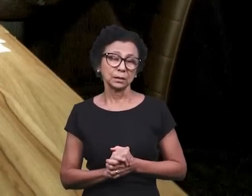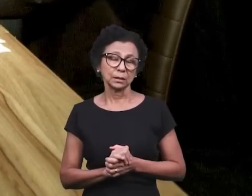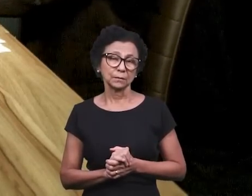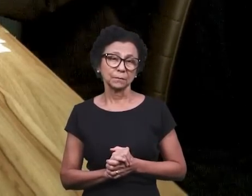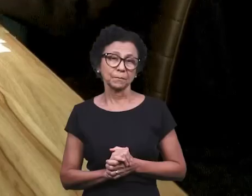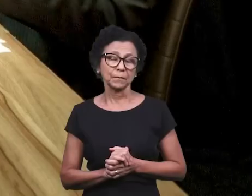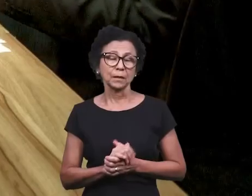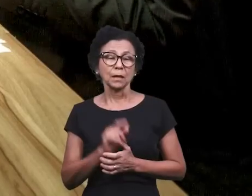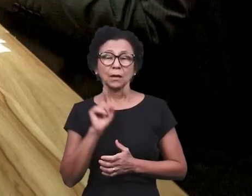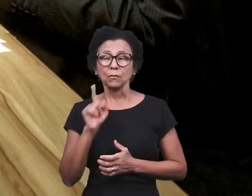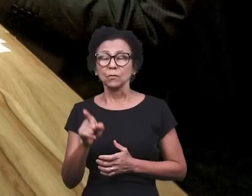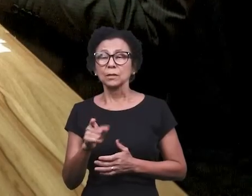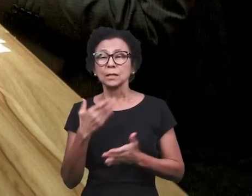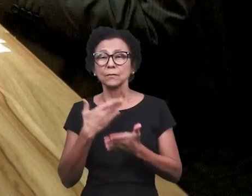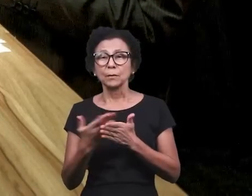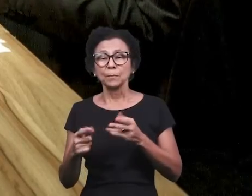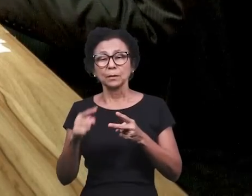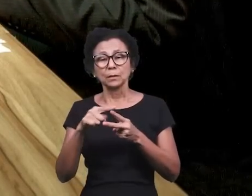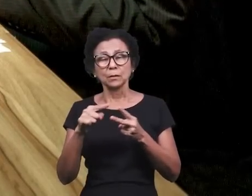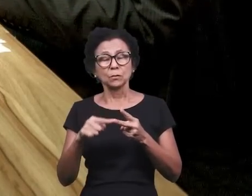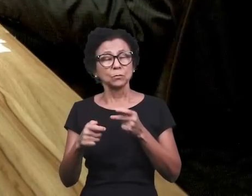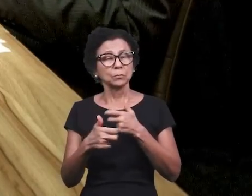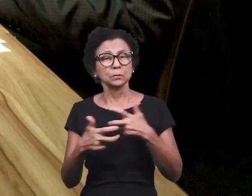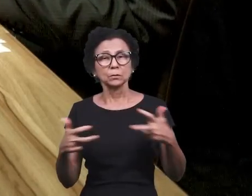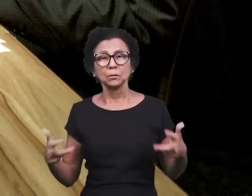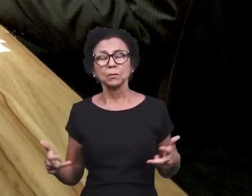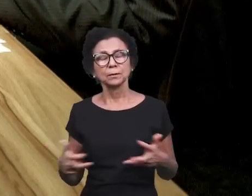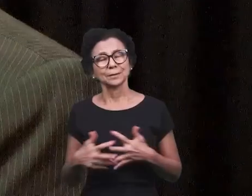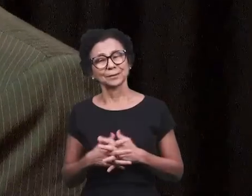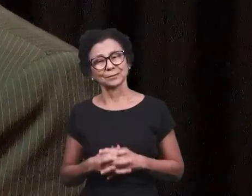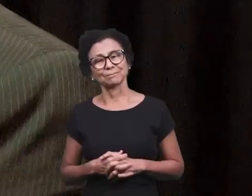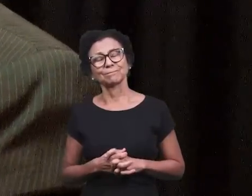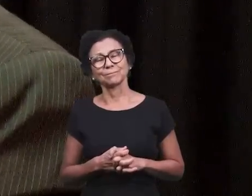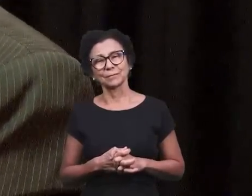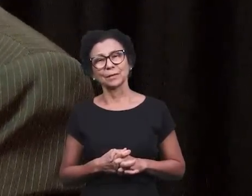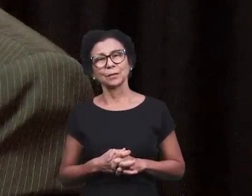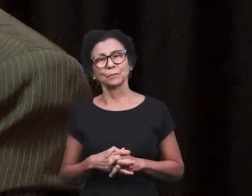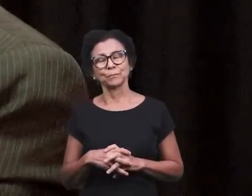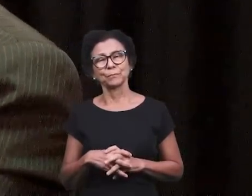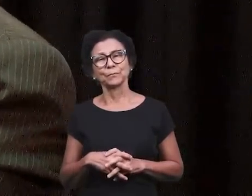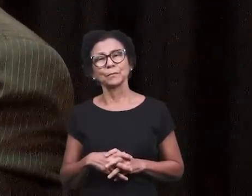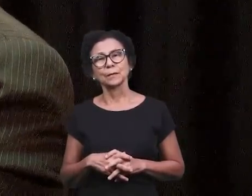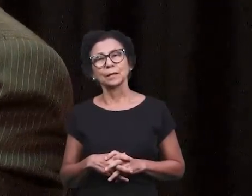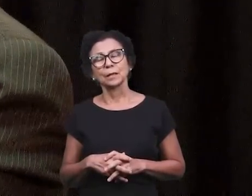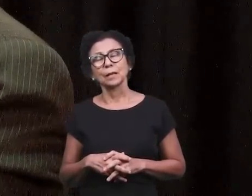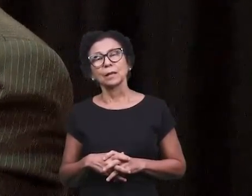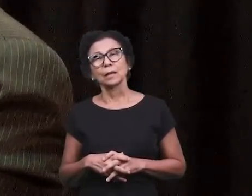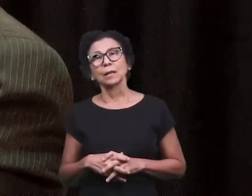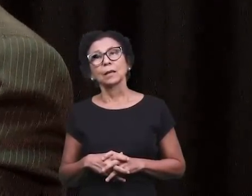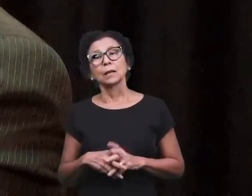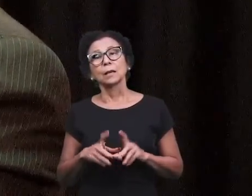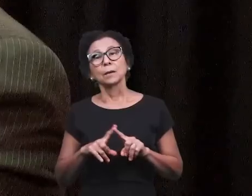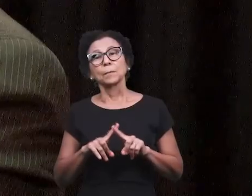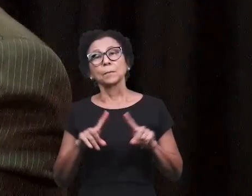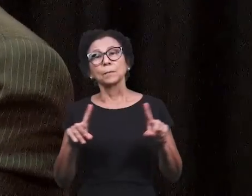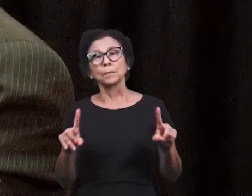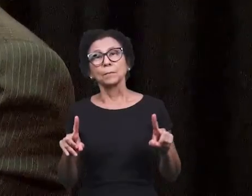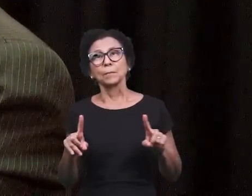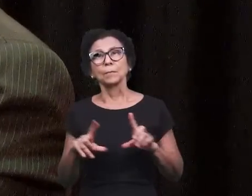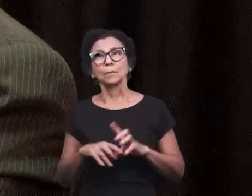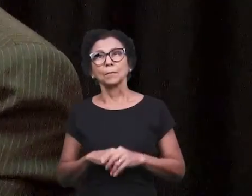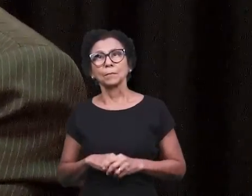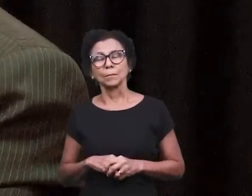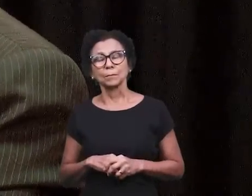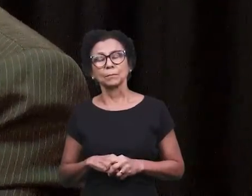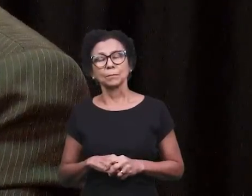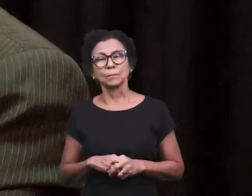coisas. Mas eu tinha a palavra do Senhor para me Amém. apoiar. Aquilo ali foi Uhum. fundamental. Então nós seguimos. Mais adiante, Júlio, a tese, a